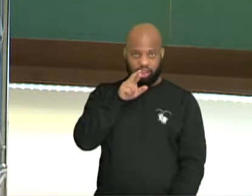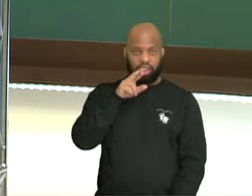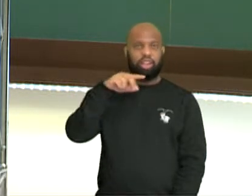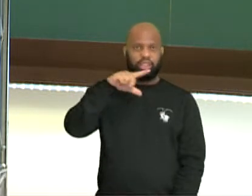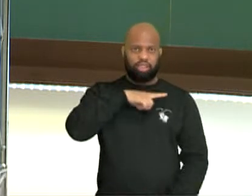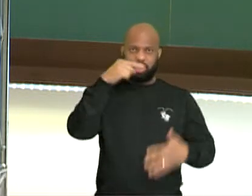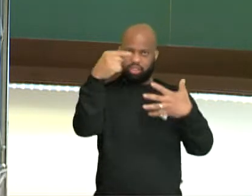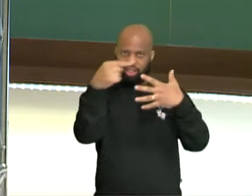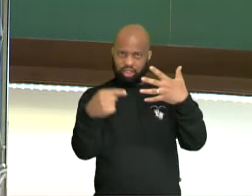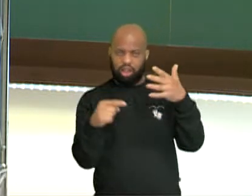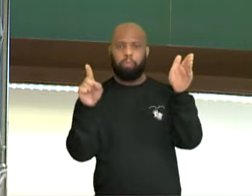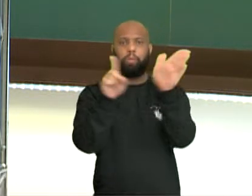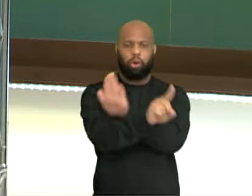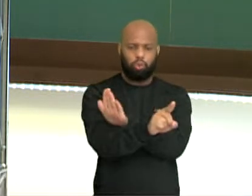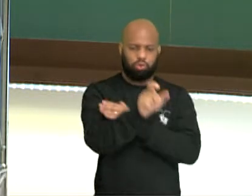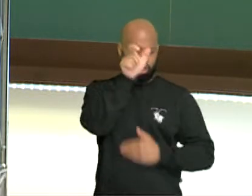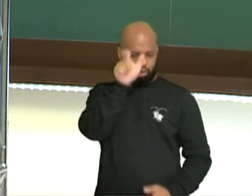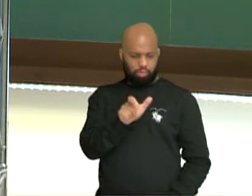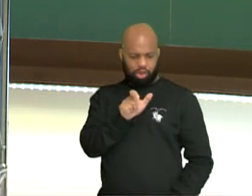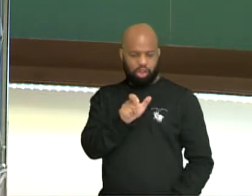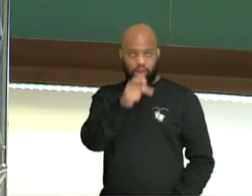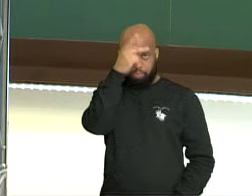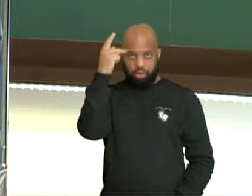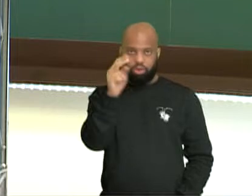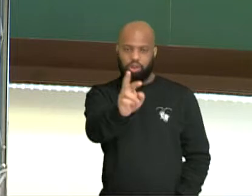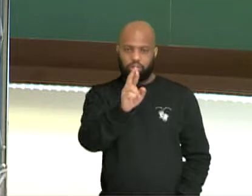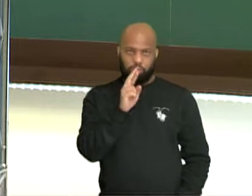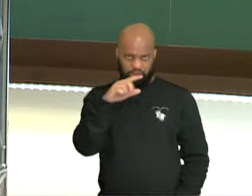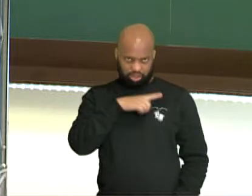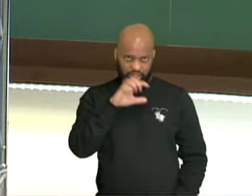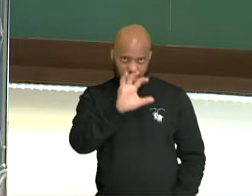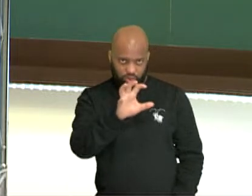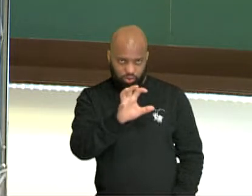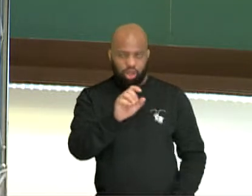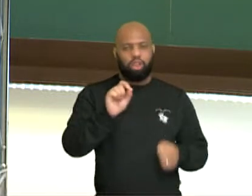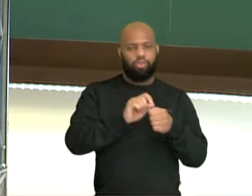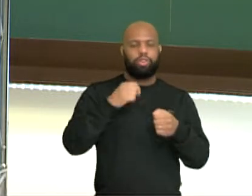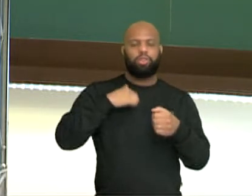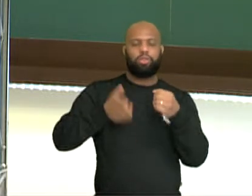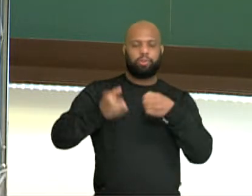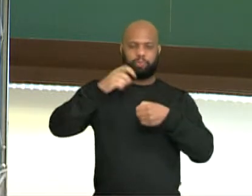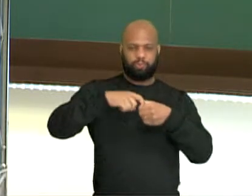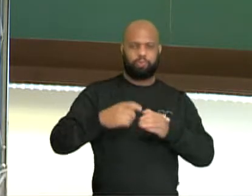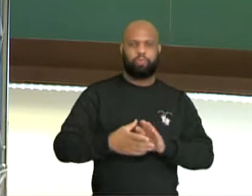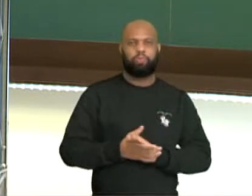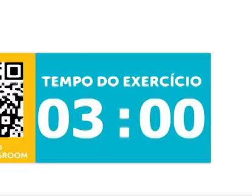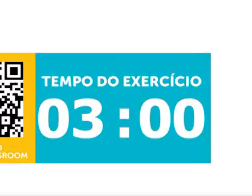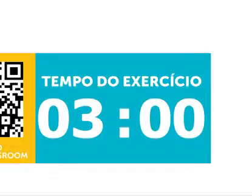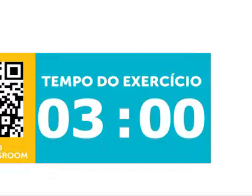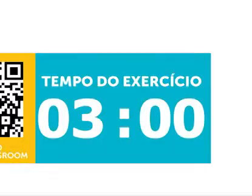Suassuna. Pense um pouquinho se tem esses elementos. Faz aí que eu te aguardo aqui.